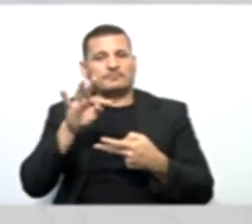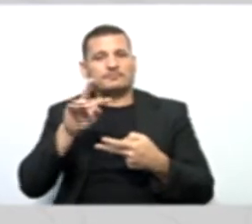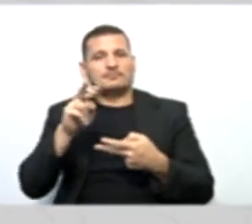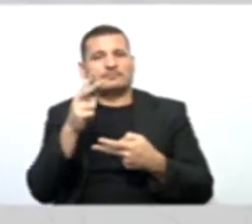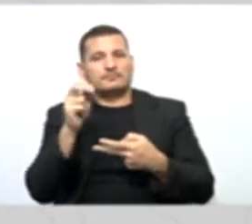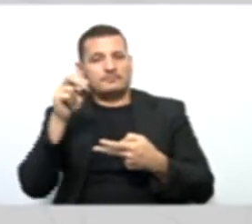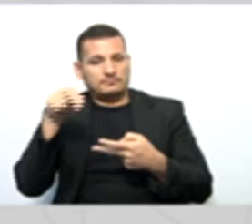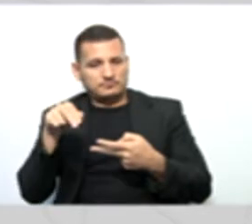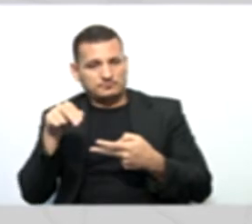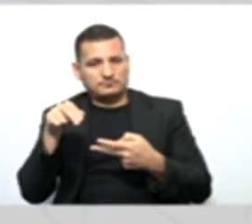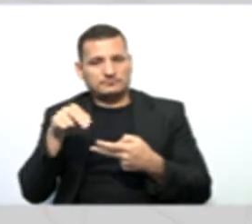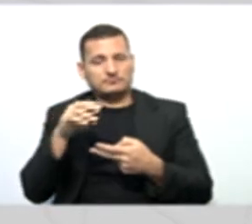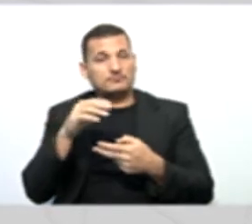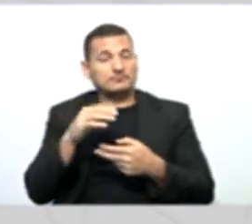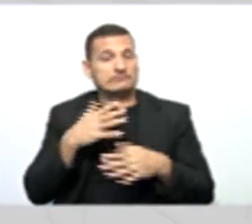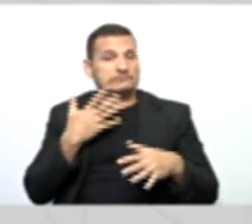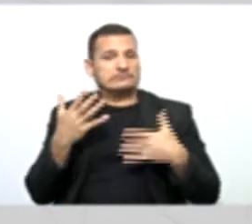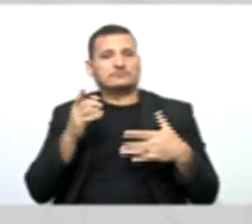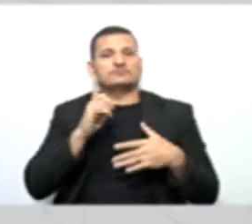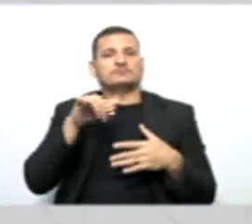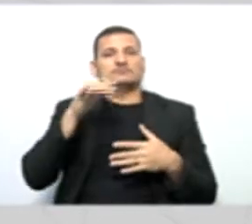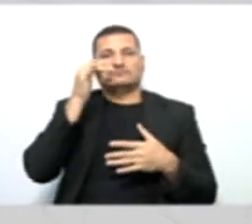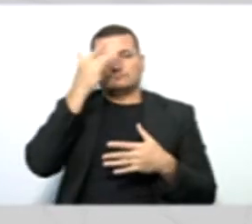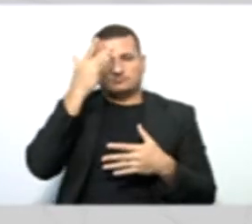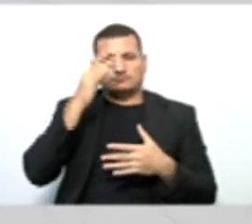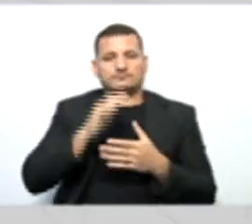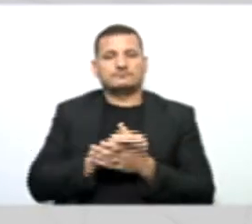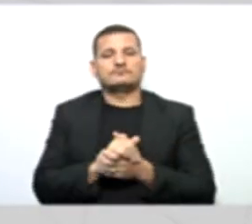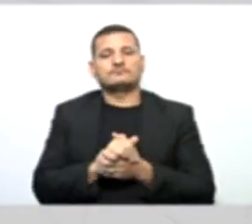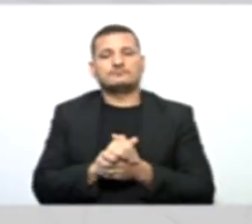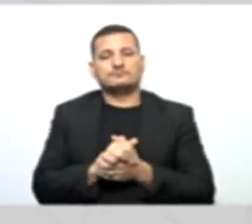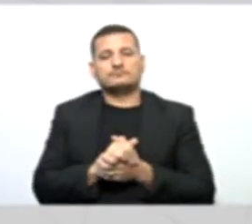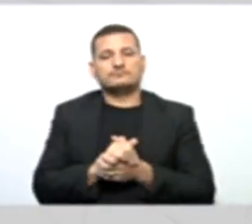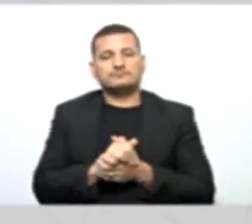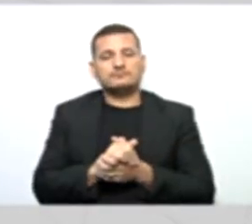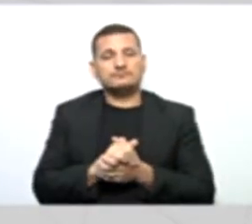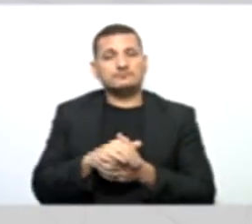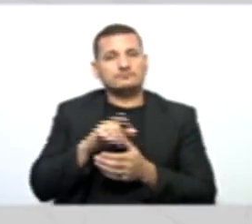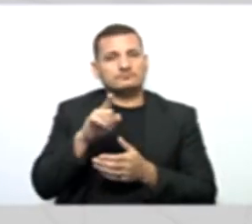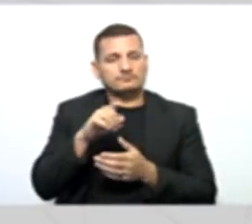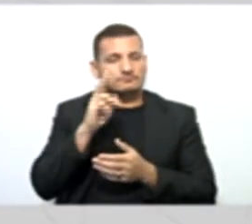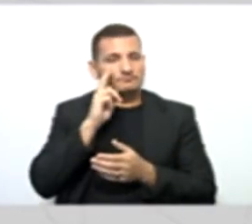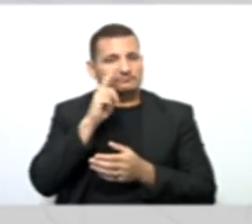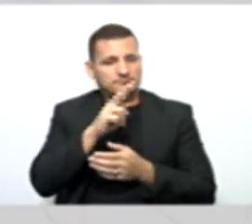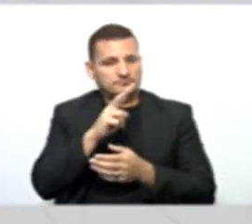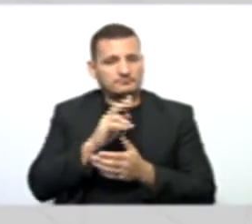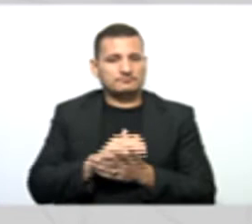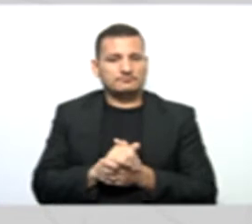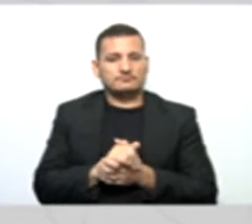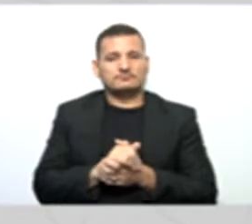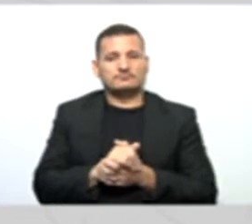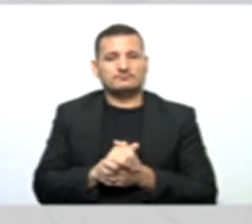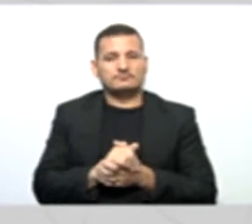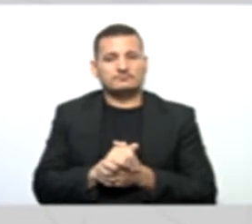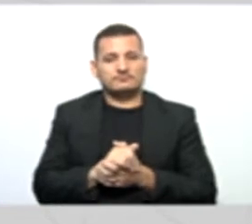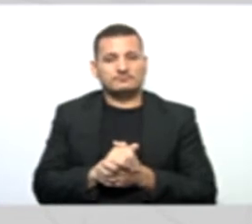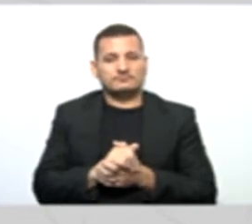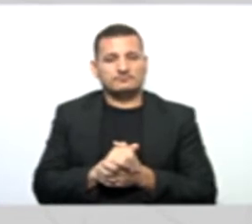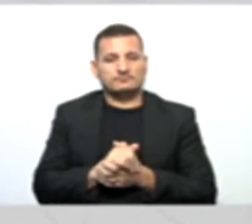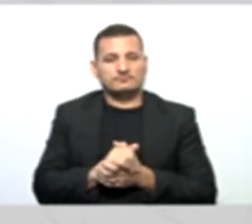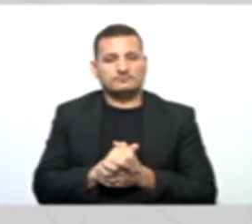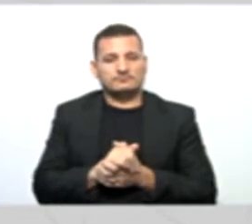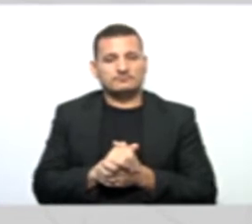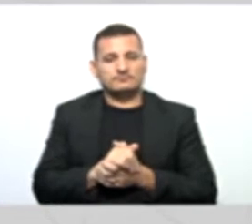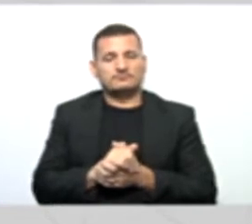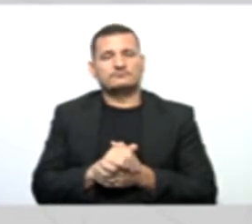fácil, beleza? Vou mostrar um código para vocês aqui. Respirem fundo, mas não se assustem. Nós temos aqui, ó,